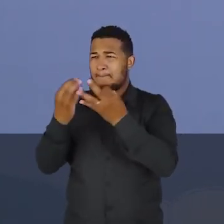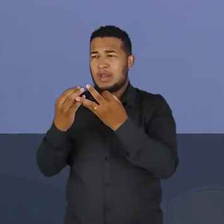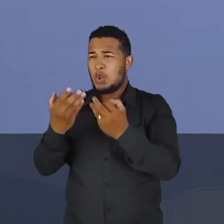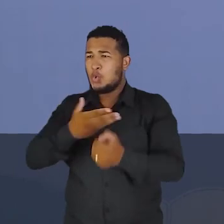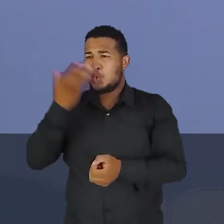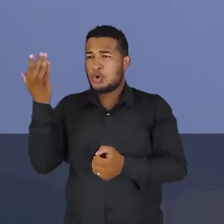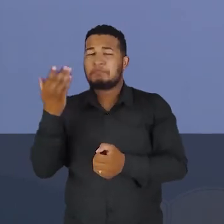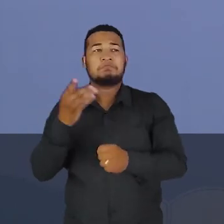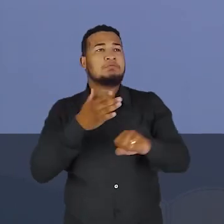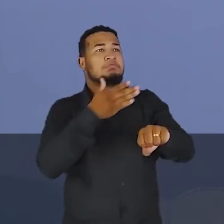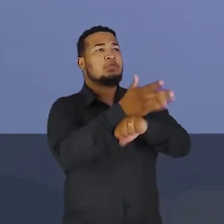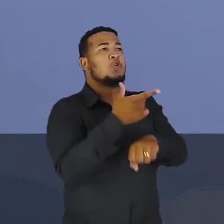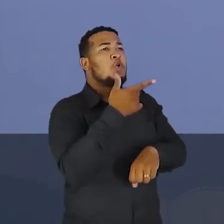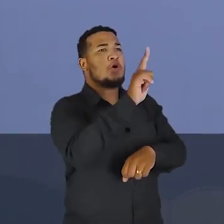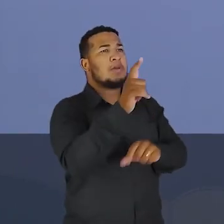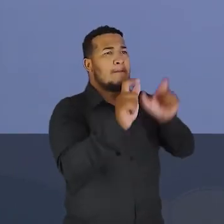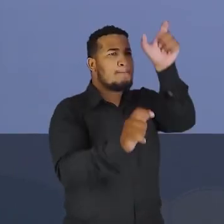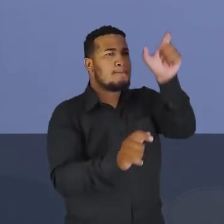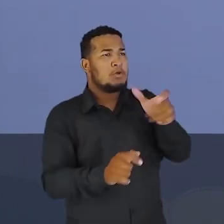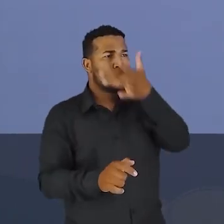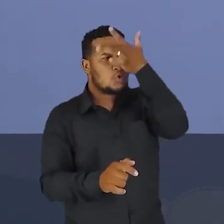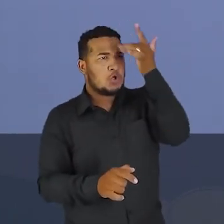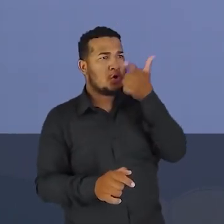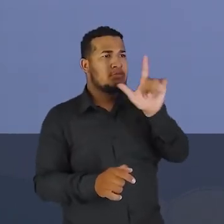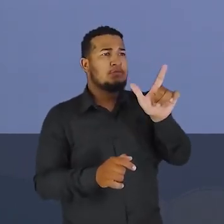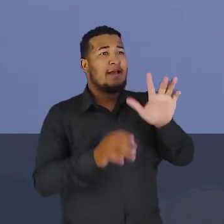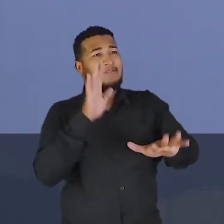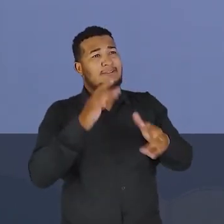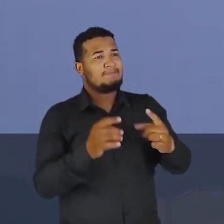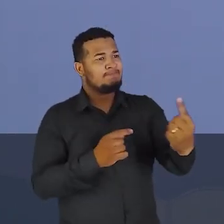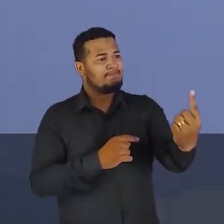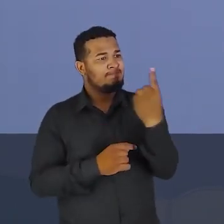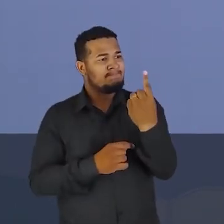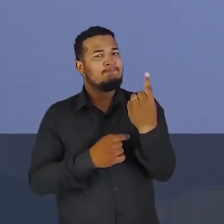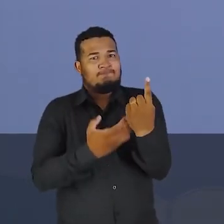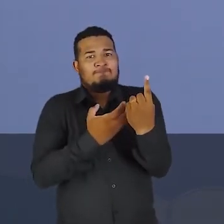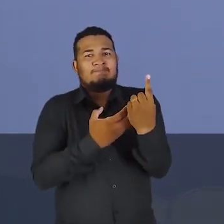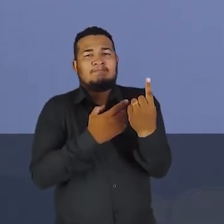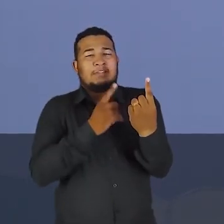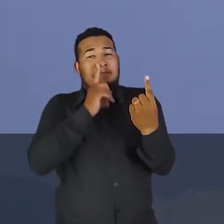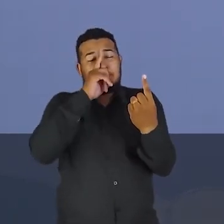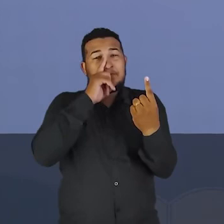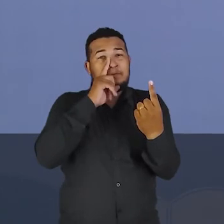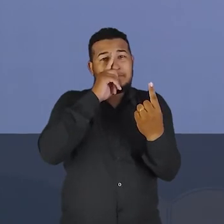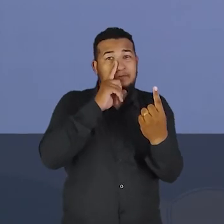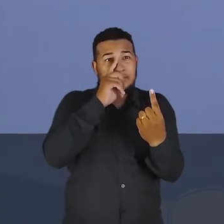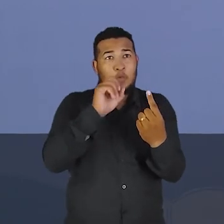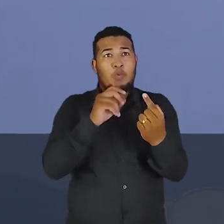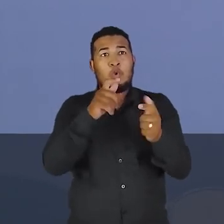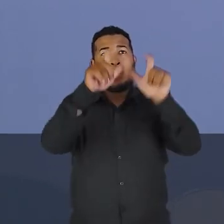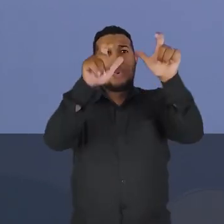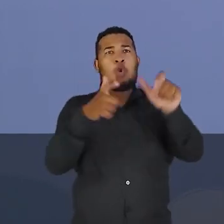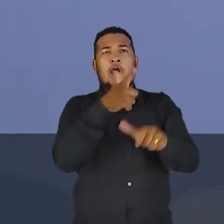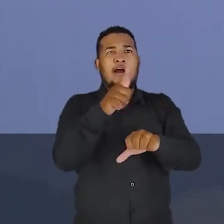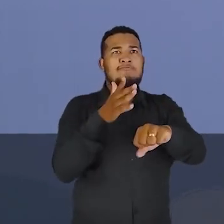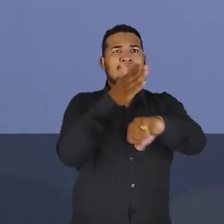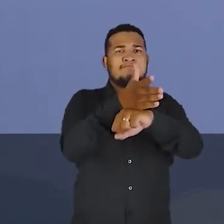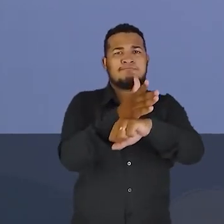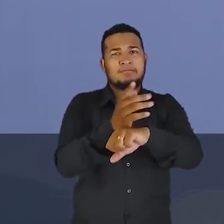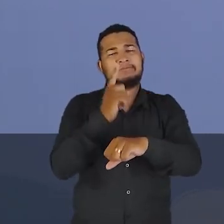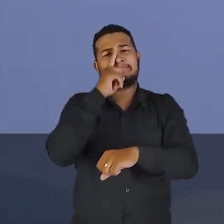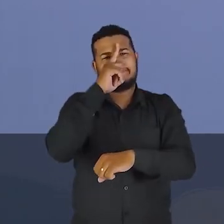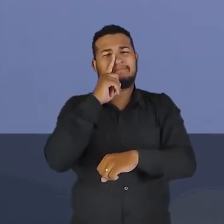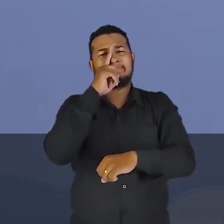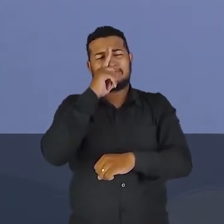pessoas. Quando procura em outras pessoas, corre-se risco, assim como quando se procura em outros lugares. E esses riscos